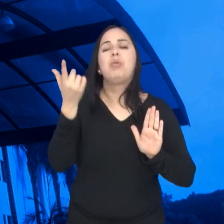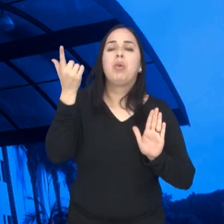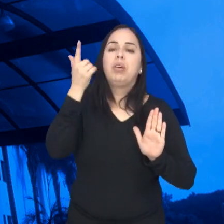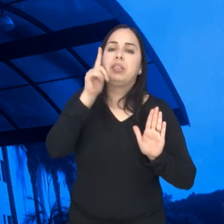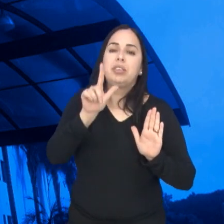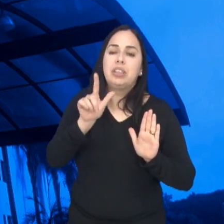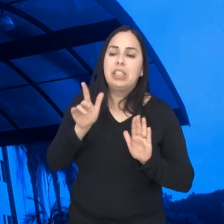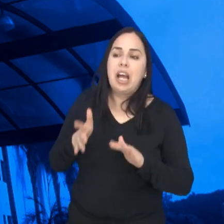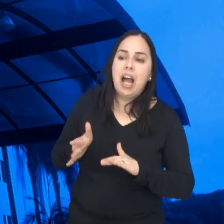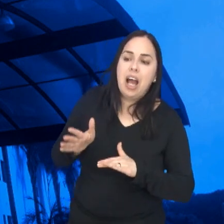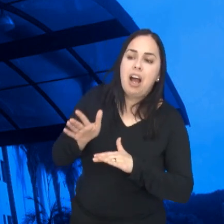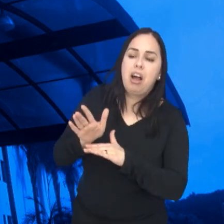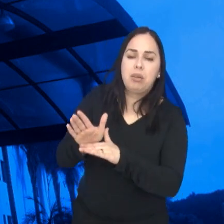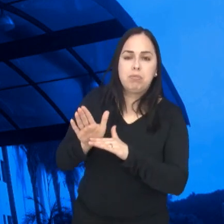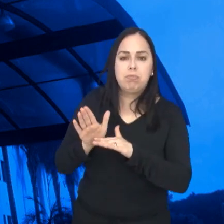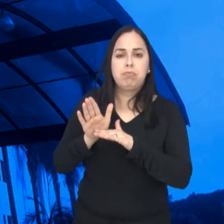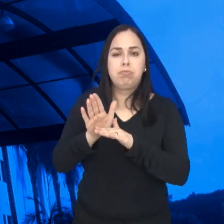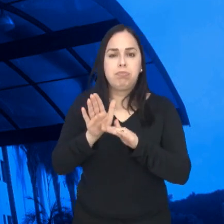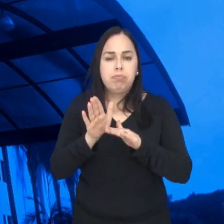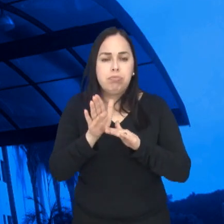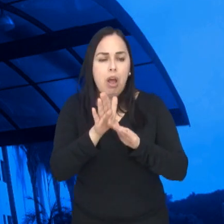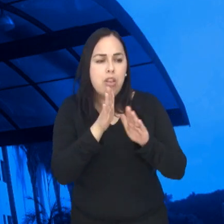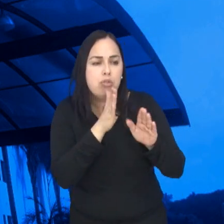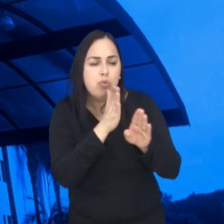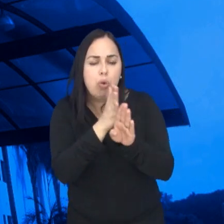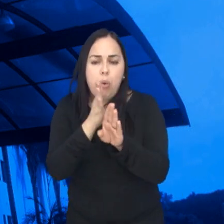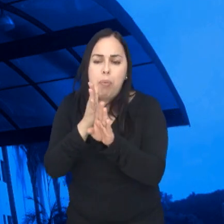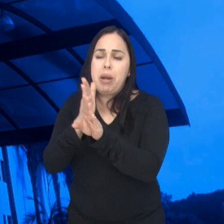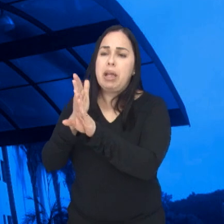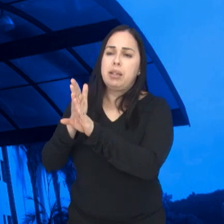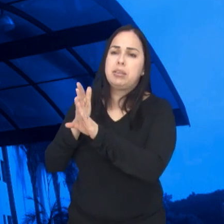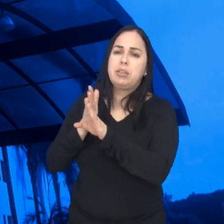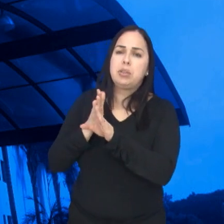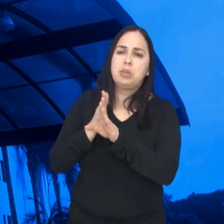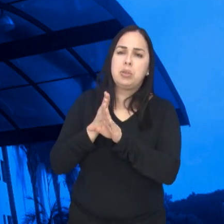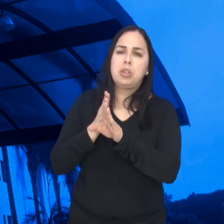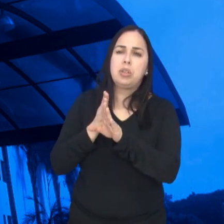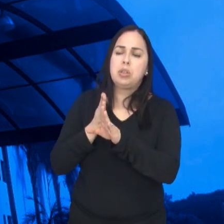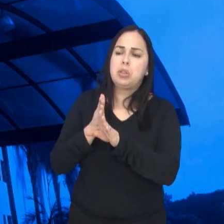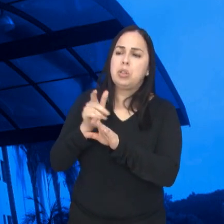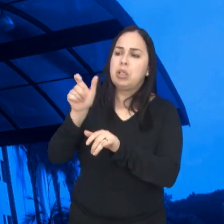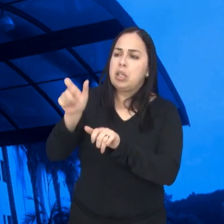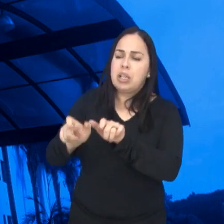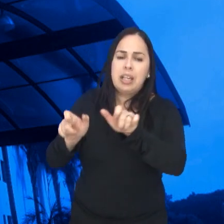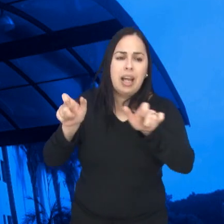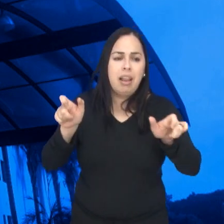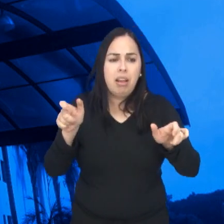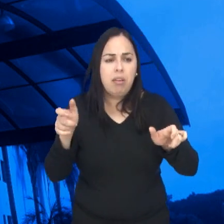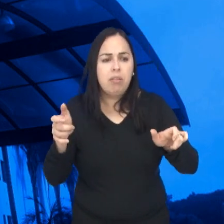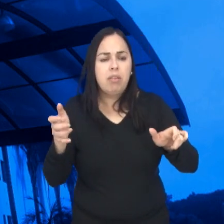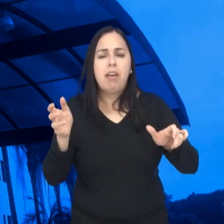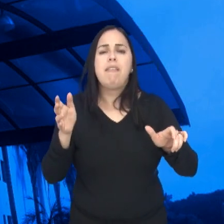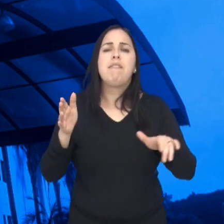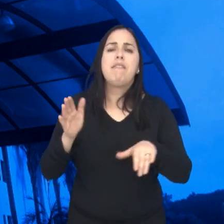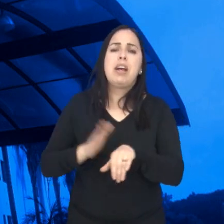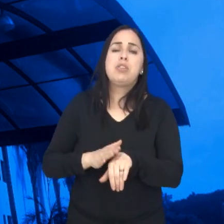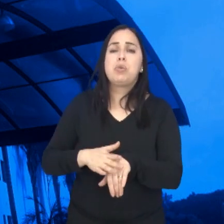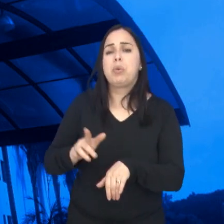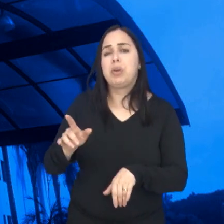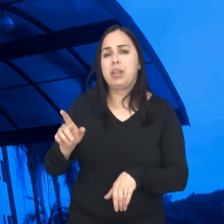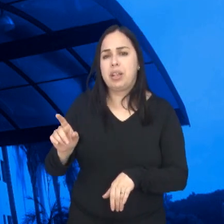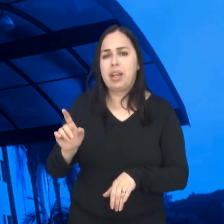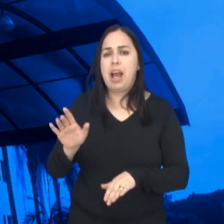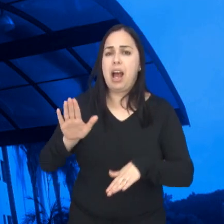necessária de fazer um diagnóstico da qualificação de cada um, que muitas vezes